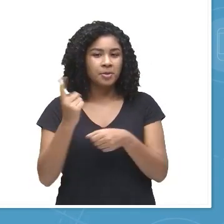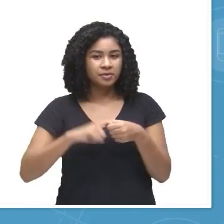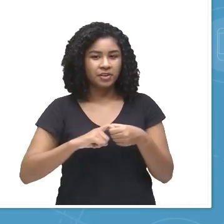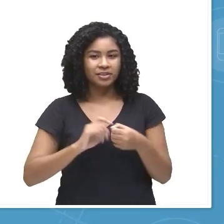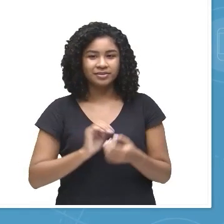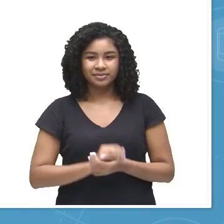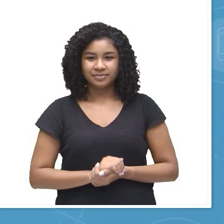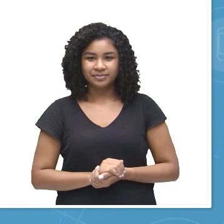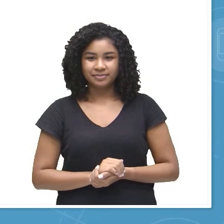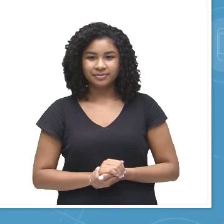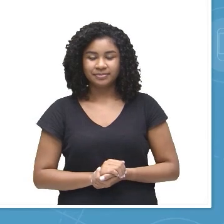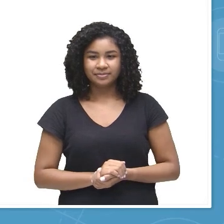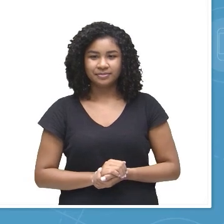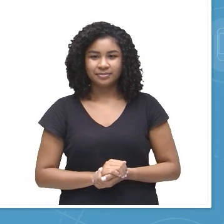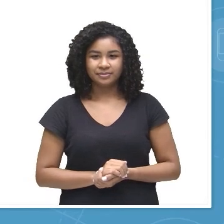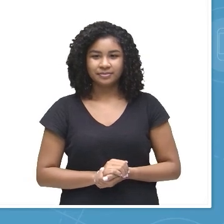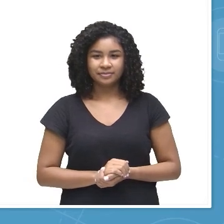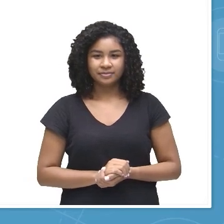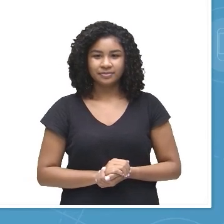retorna.